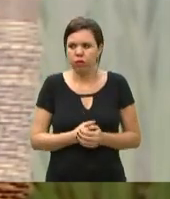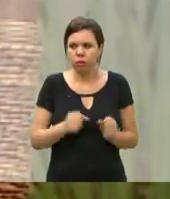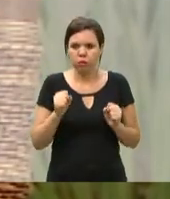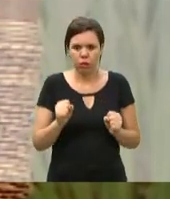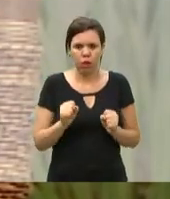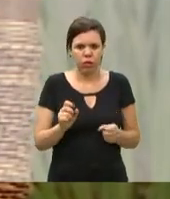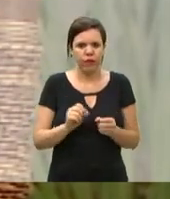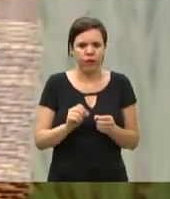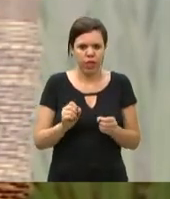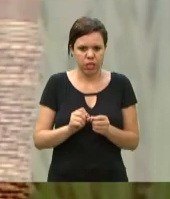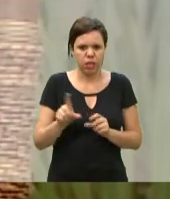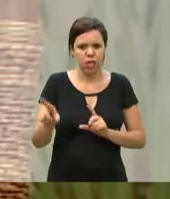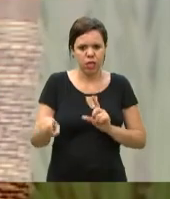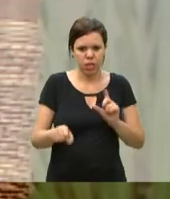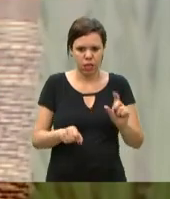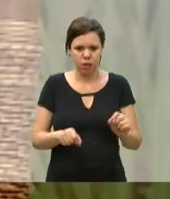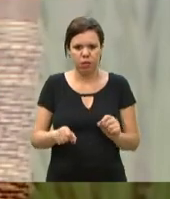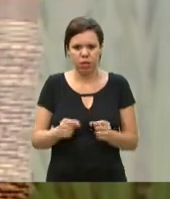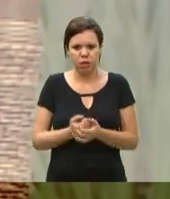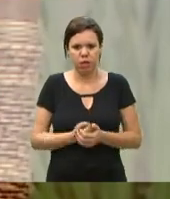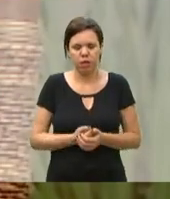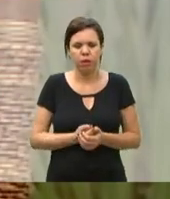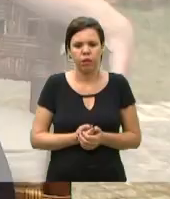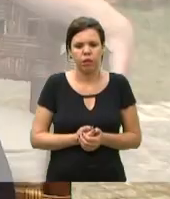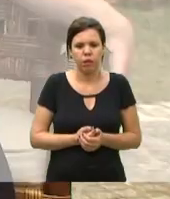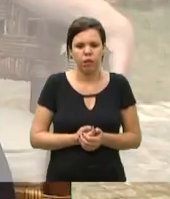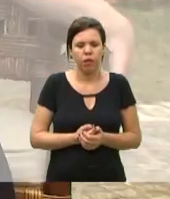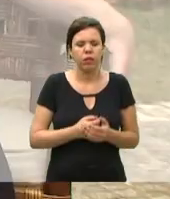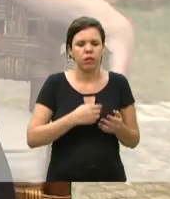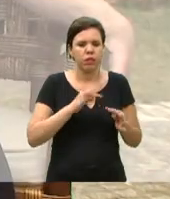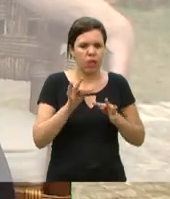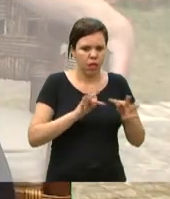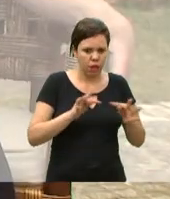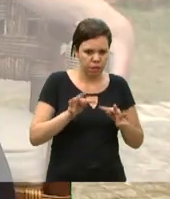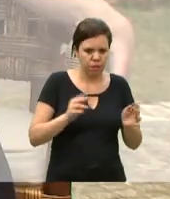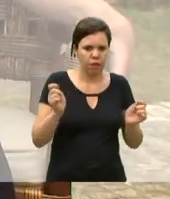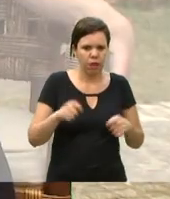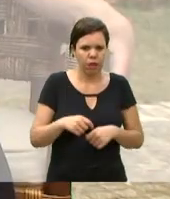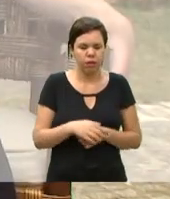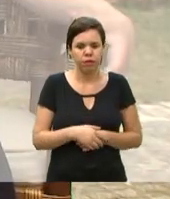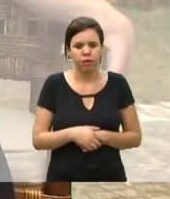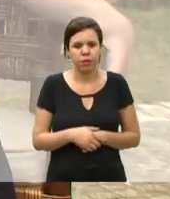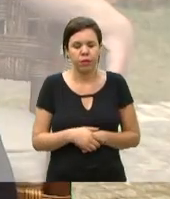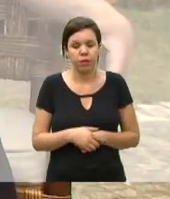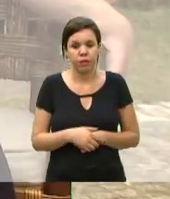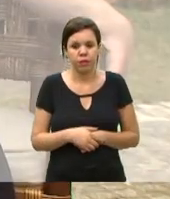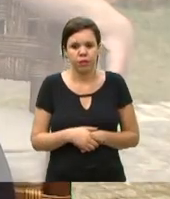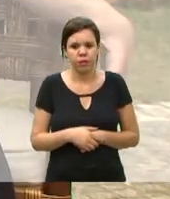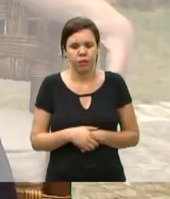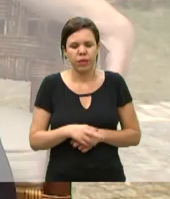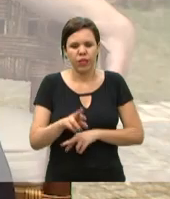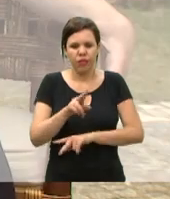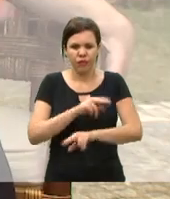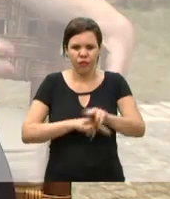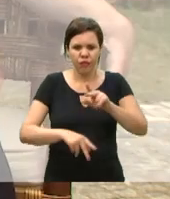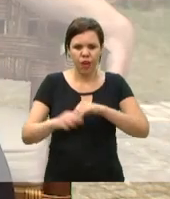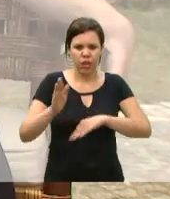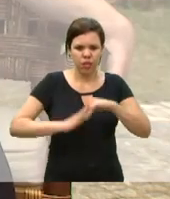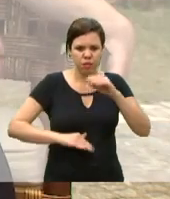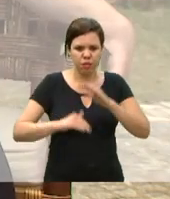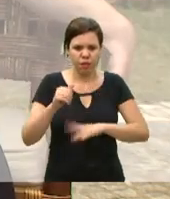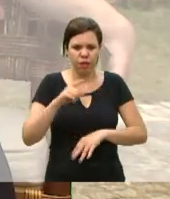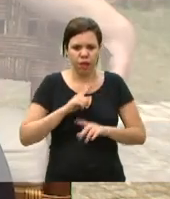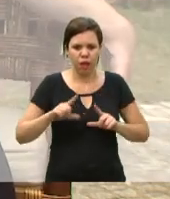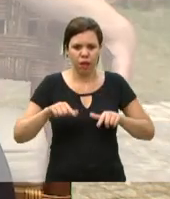podem fazer essa opção, uhum, não é? Pelos tratamentos, né? Pela gama de profissionais que tem